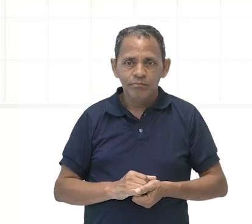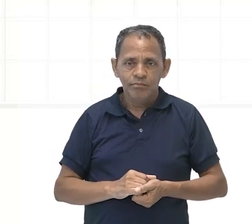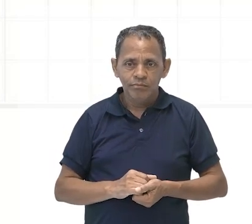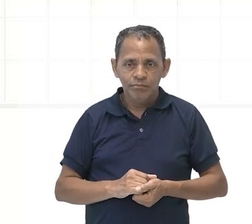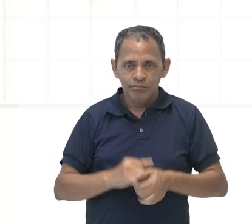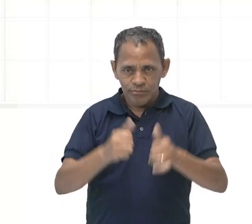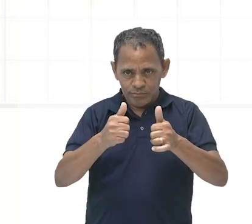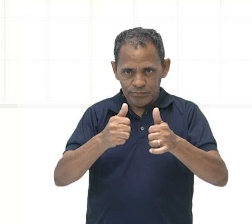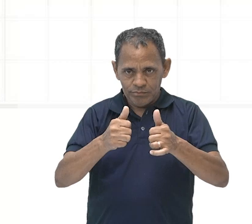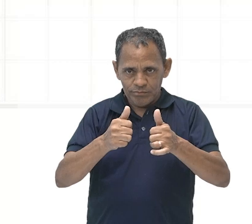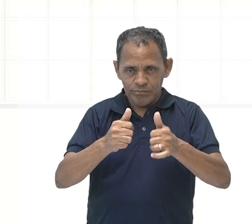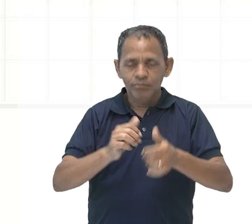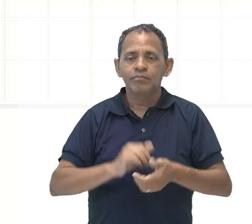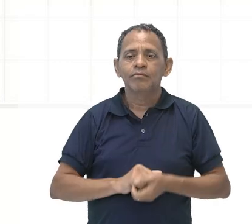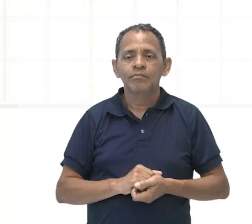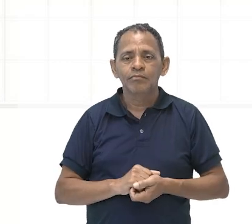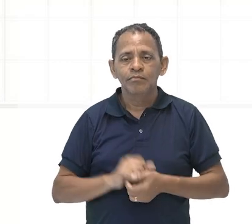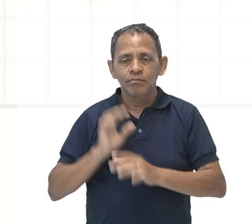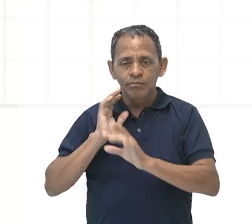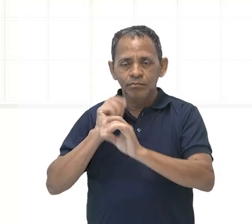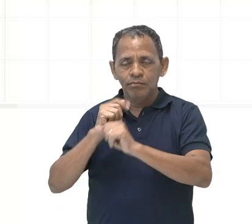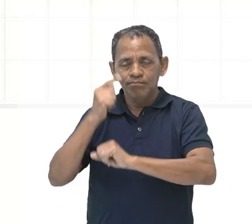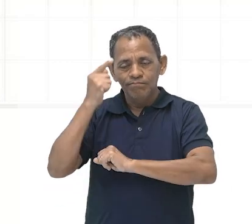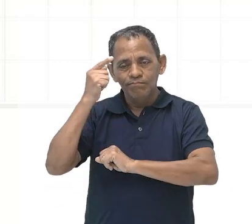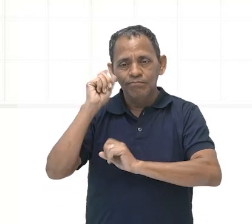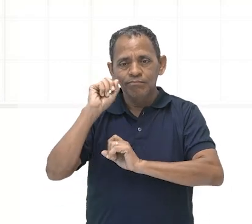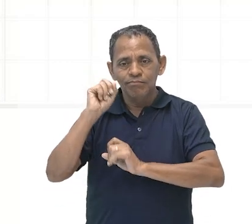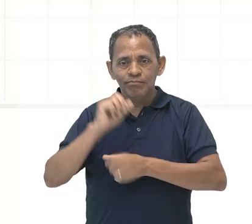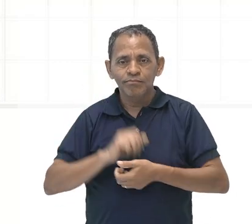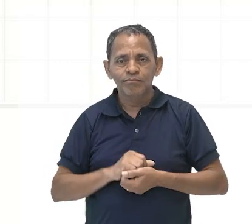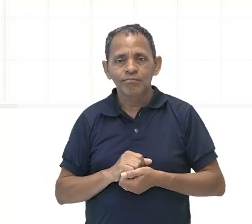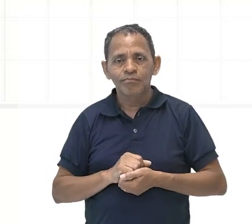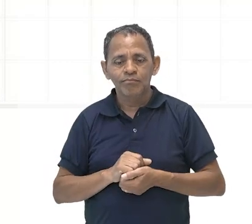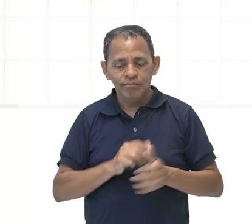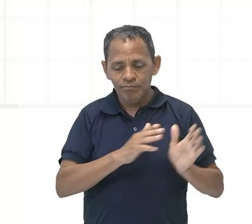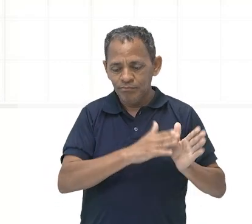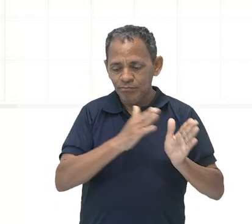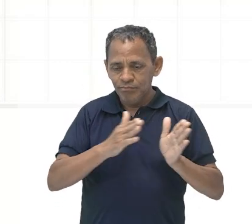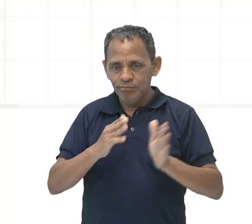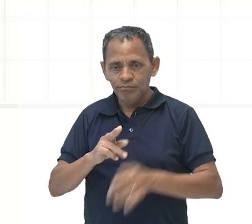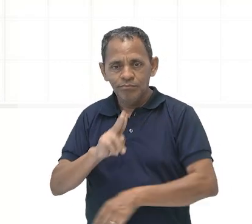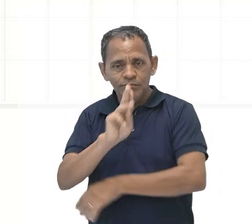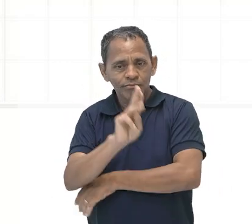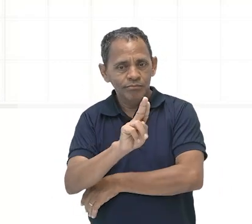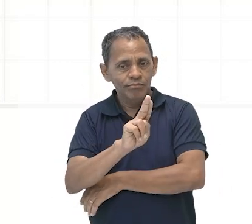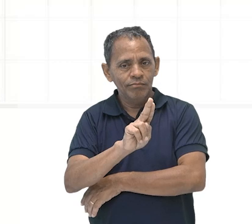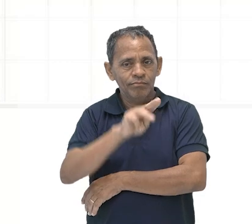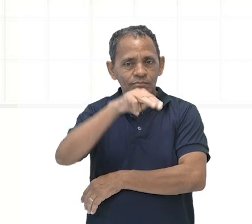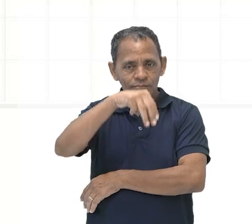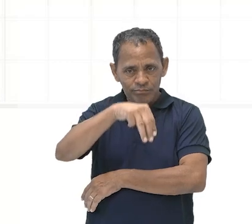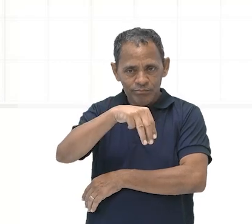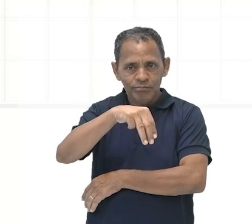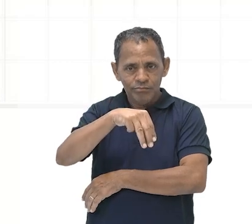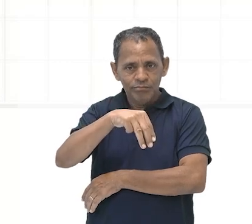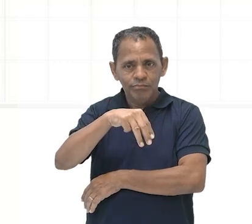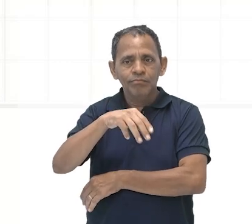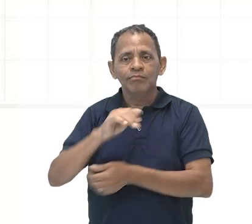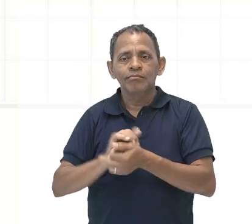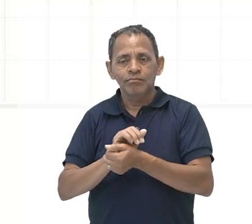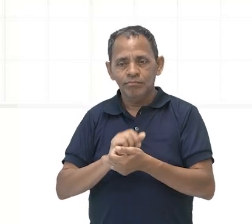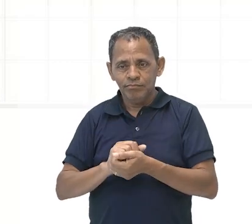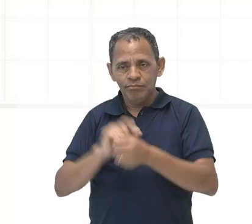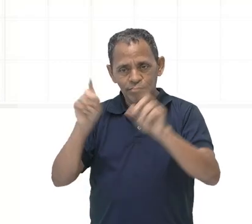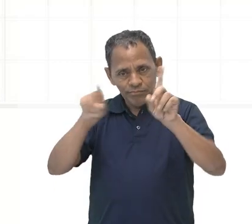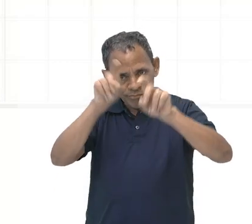Tudo bem? Então, revisamos a ideia das unidades de medidas da informática e agora vamos